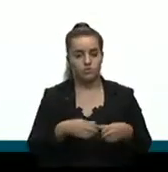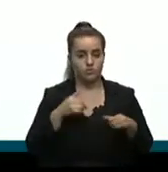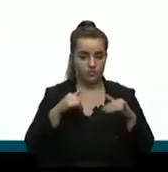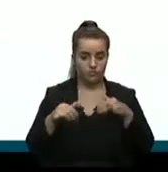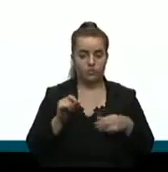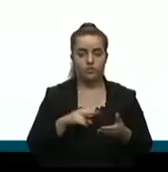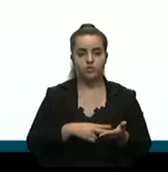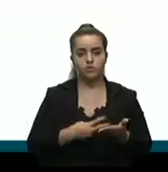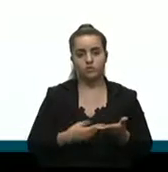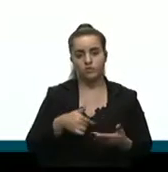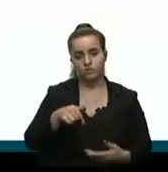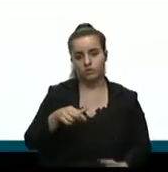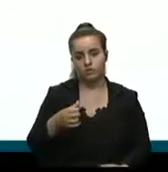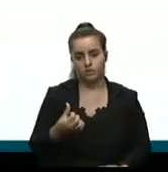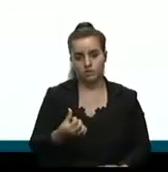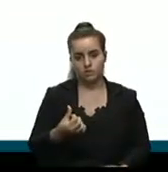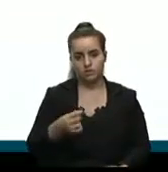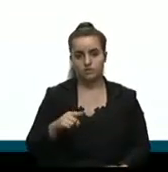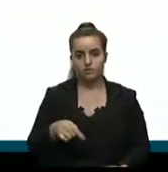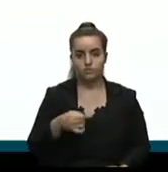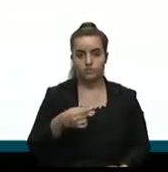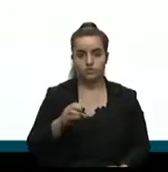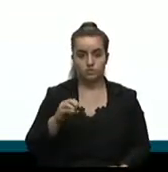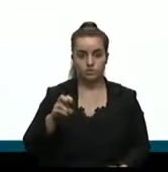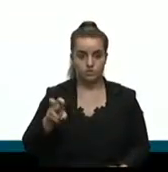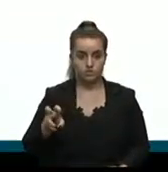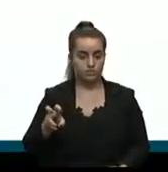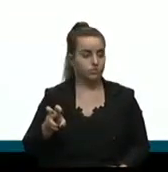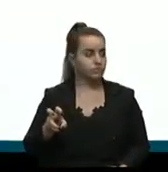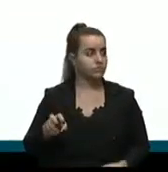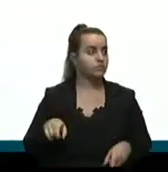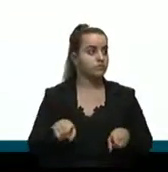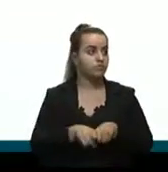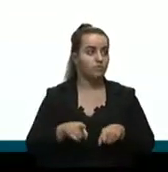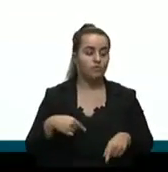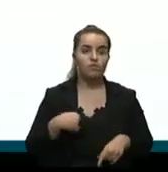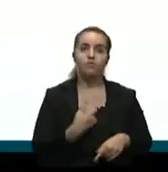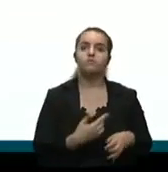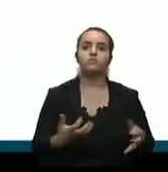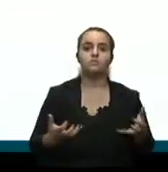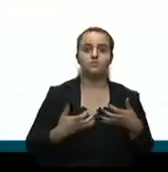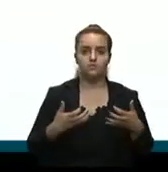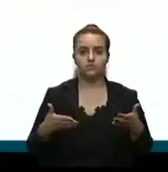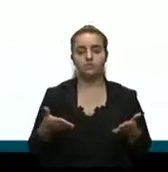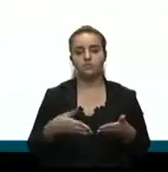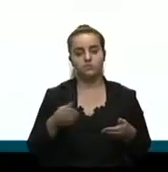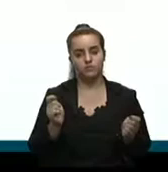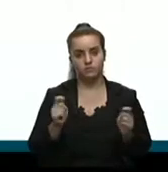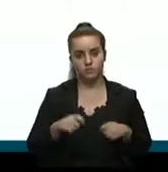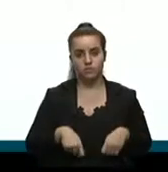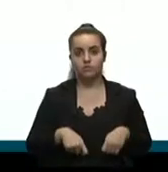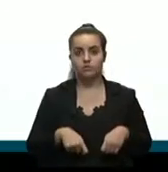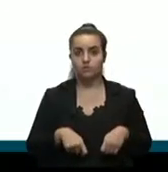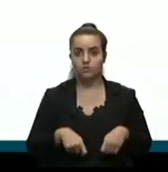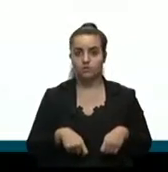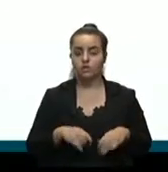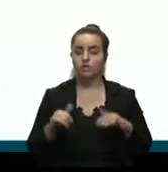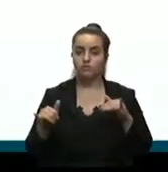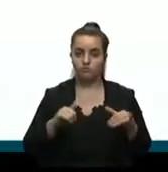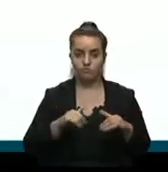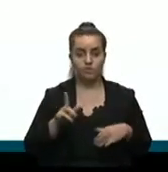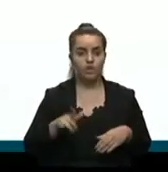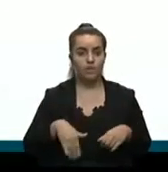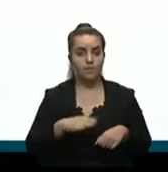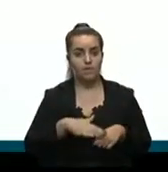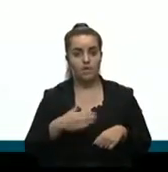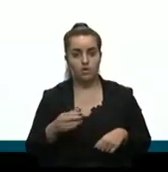seja, 76,05. E nós queremos que uma probabilidade de que a informação seja